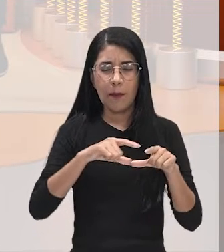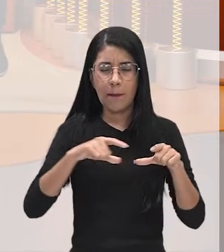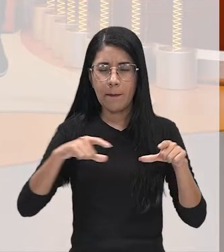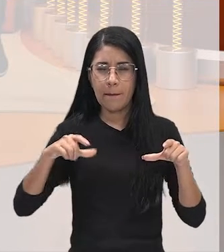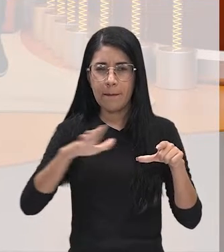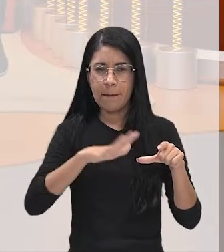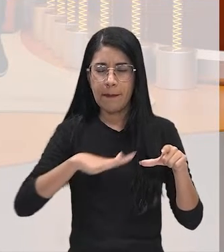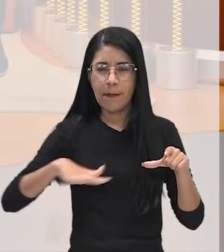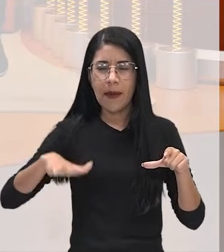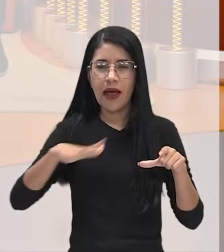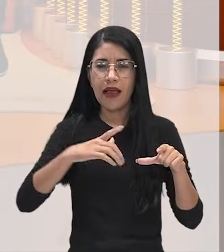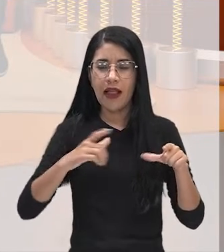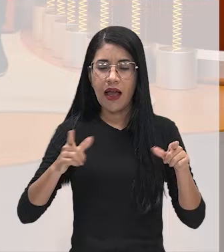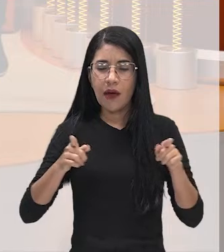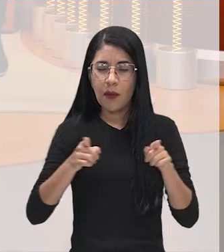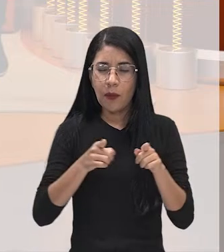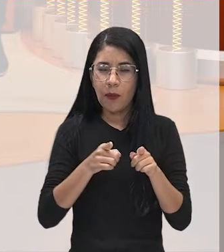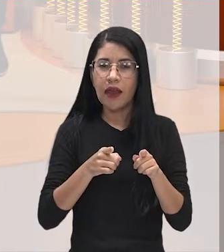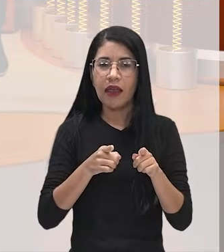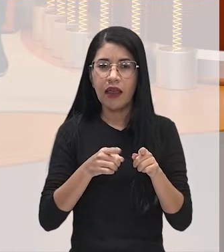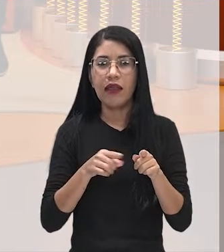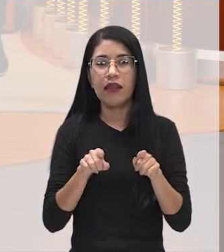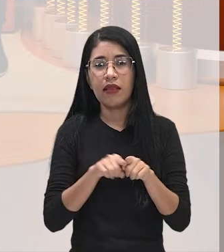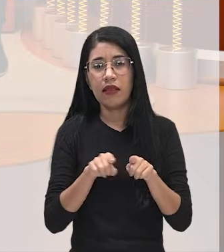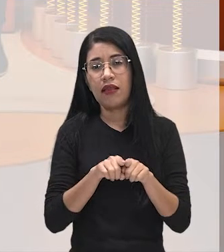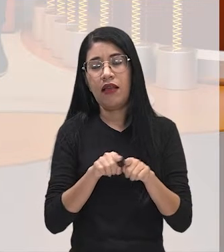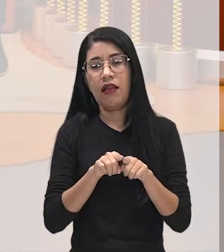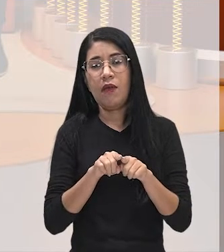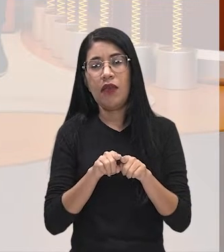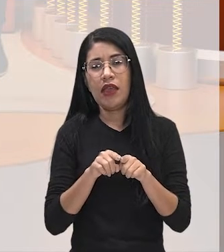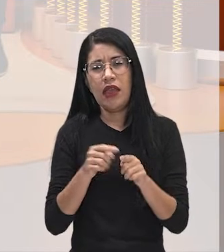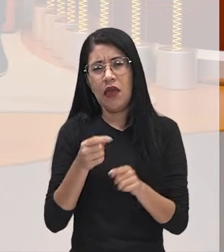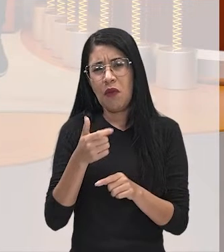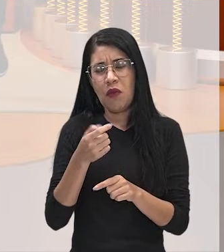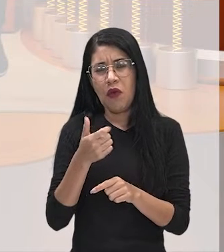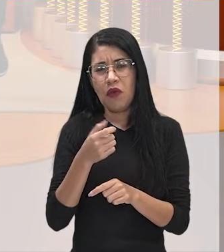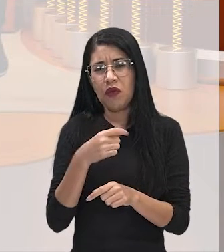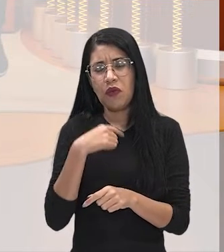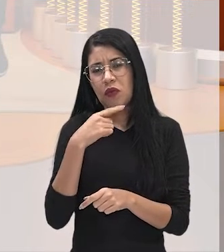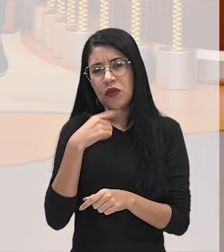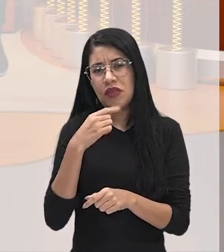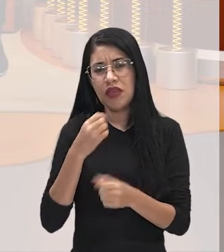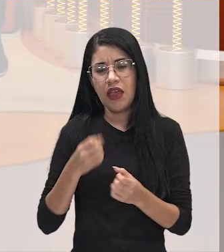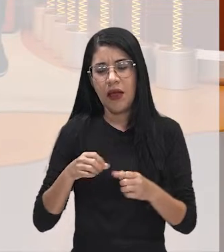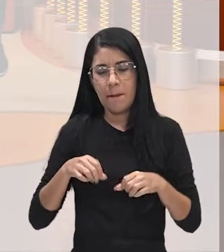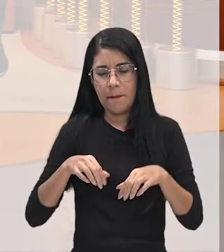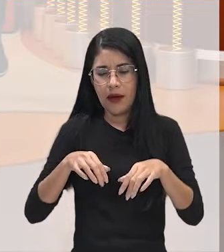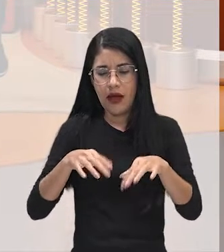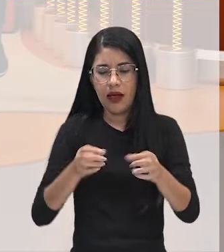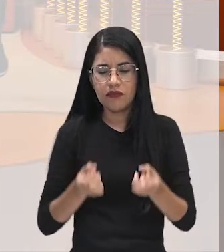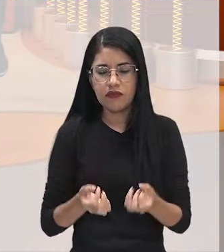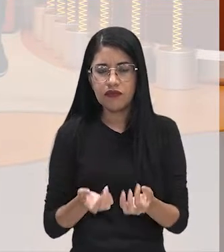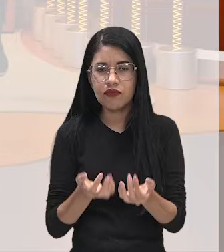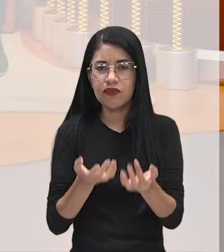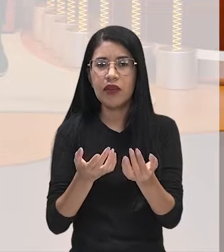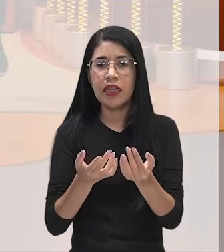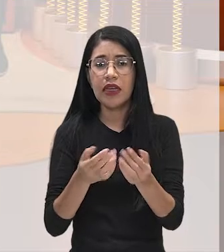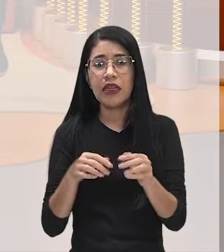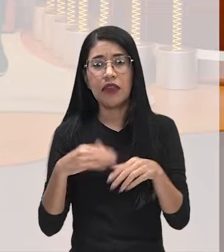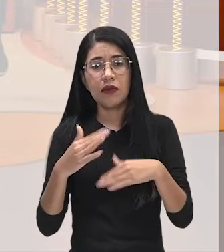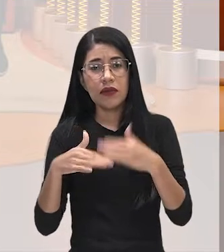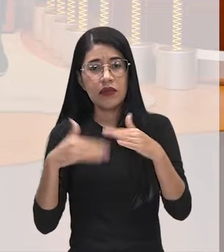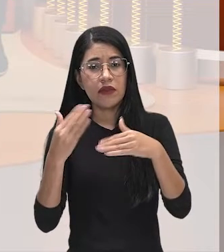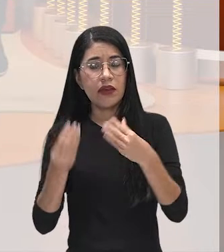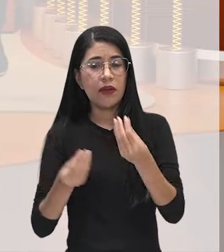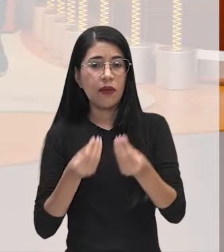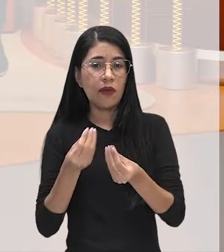de terra reduzida, pouco propícia à agricultura. Desenvolveram-se, então,